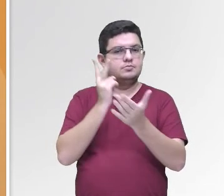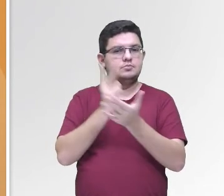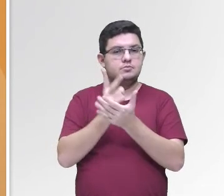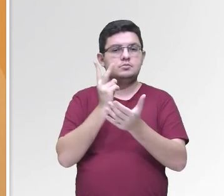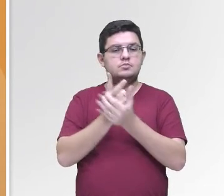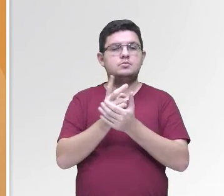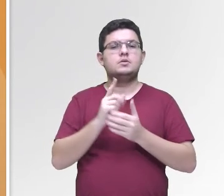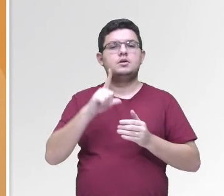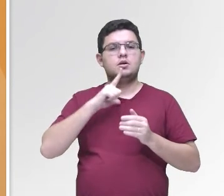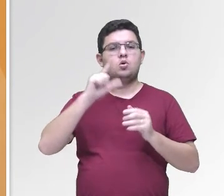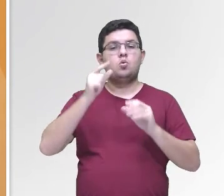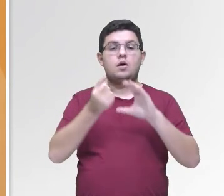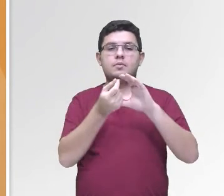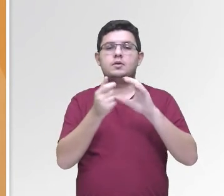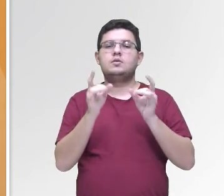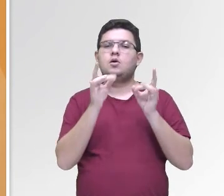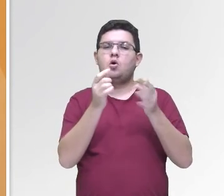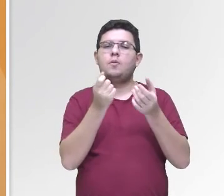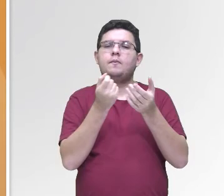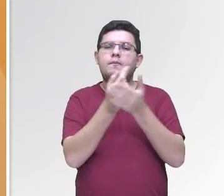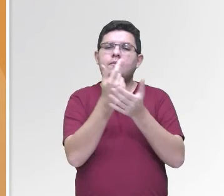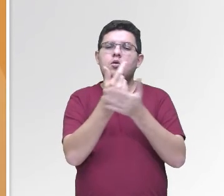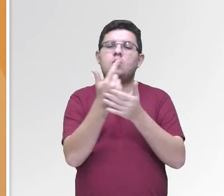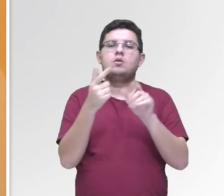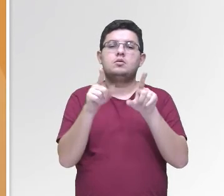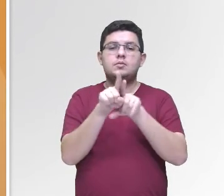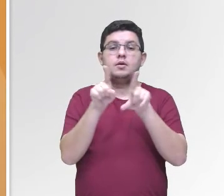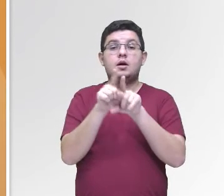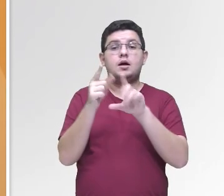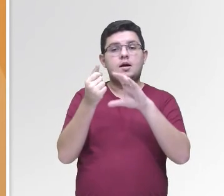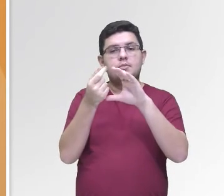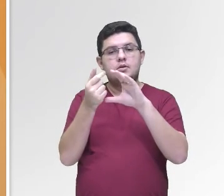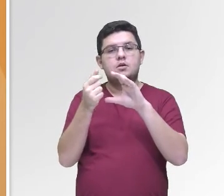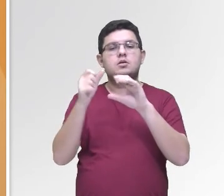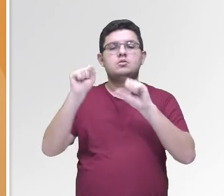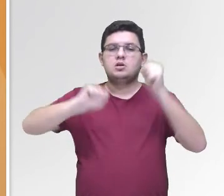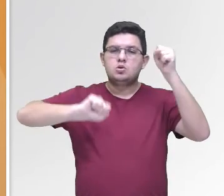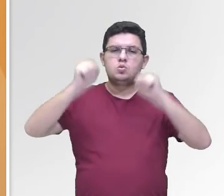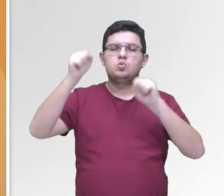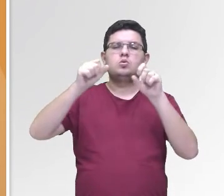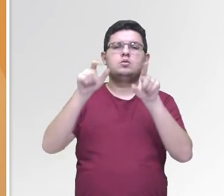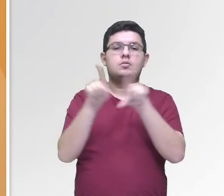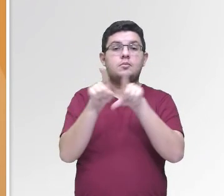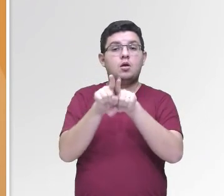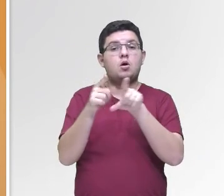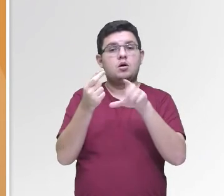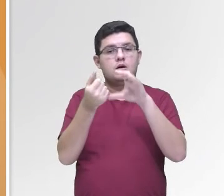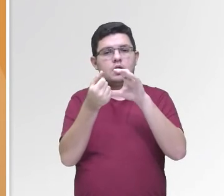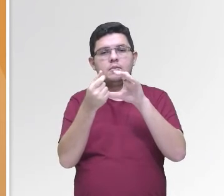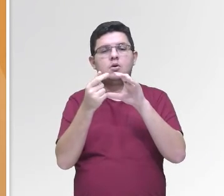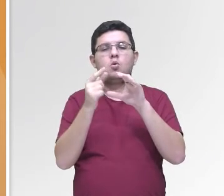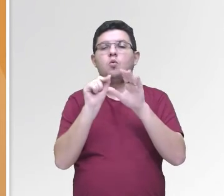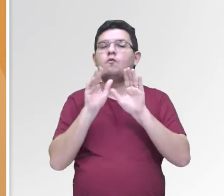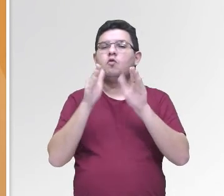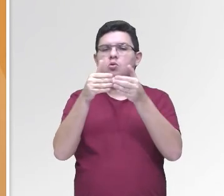industrial, capitalismo financeiro e agora nós vamos para a fase do